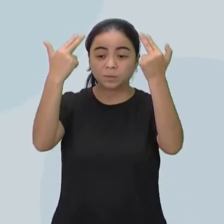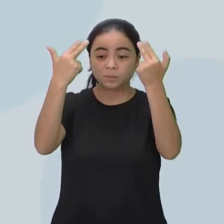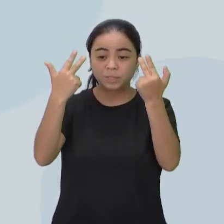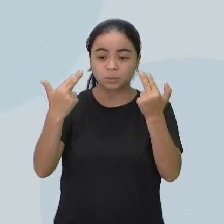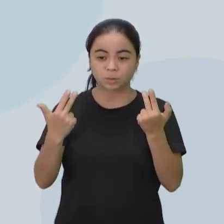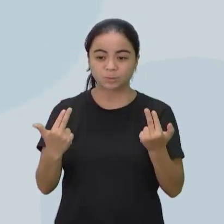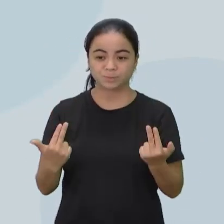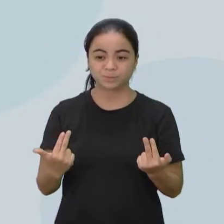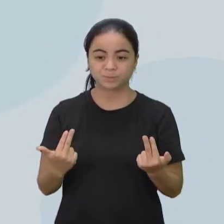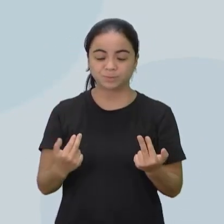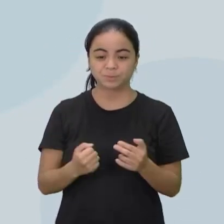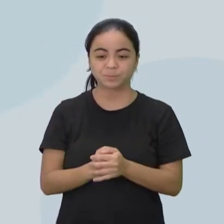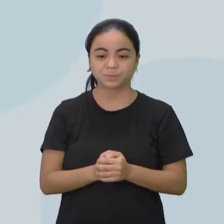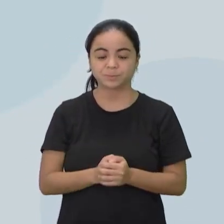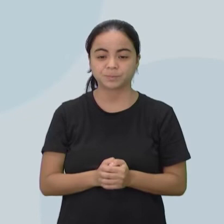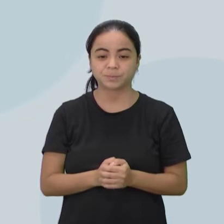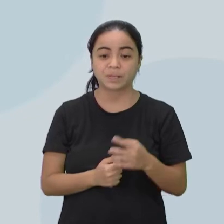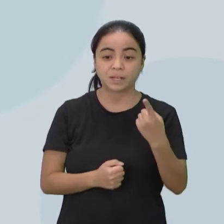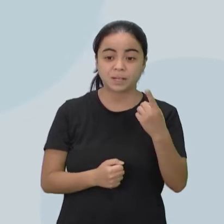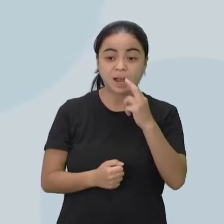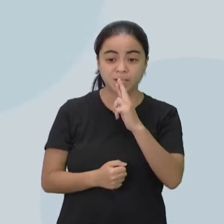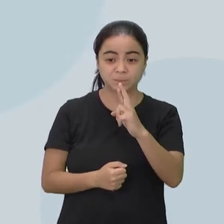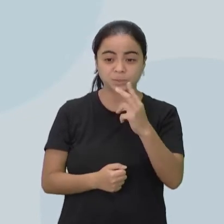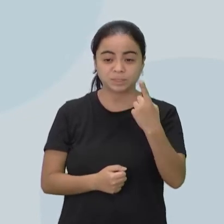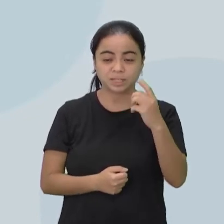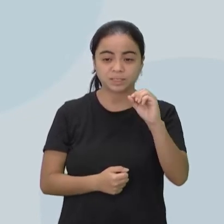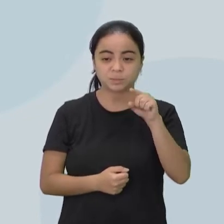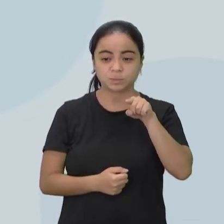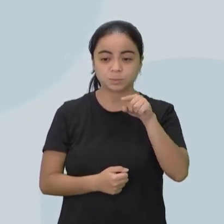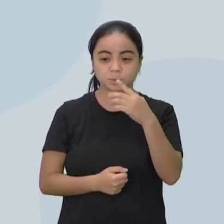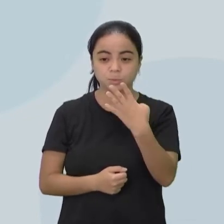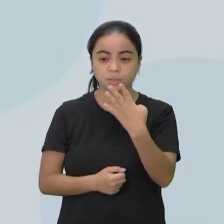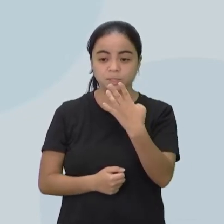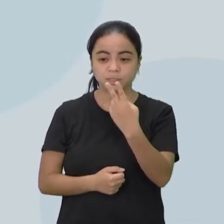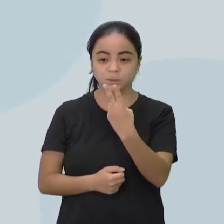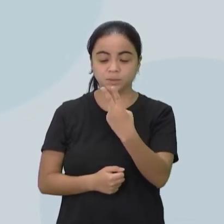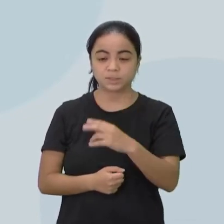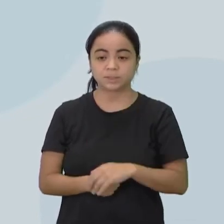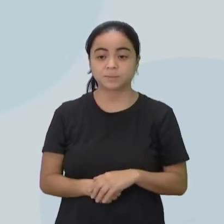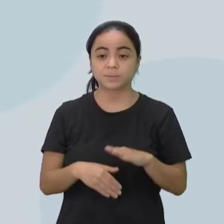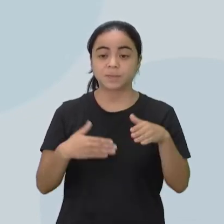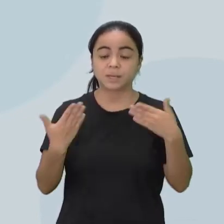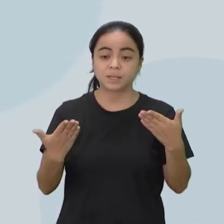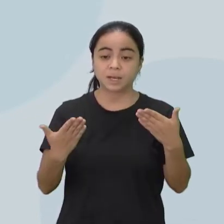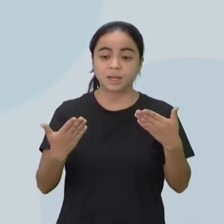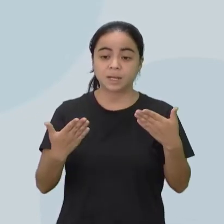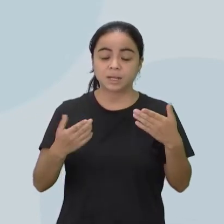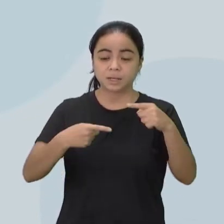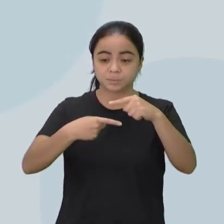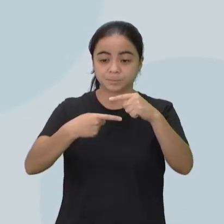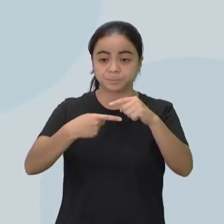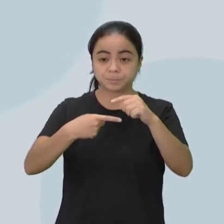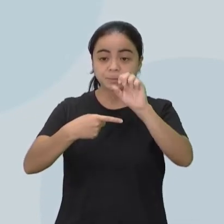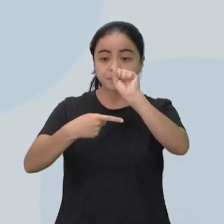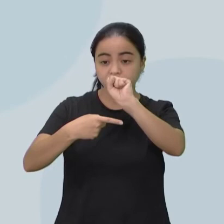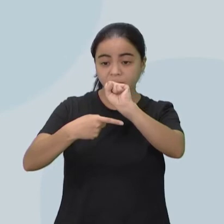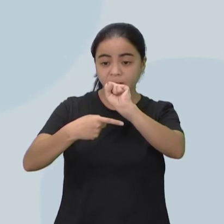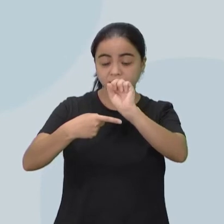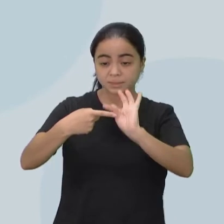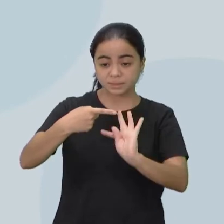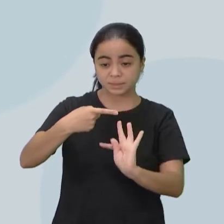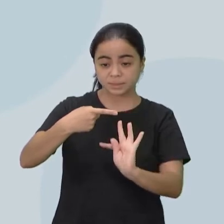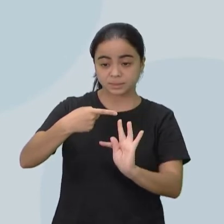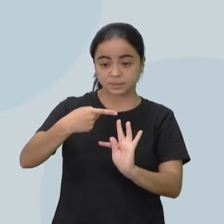a 10,42. Então, ó, eu posso concluir que a razão entre a distância